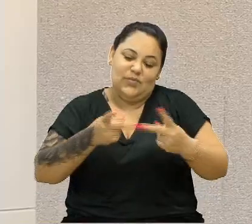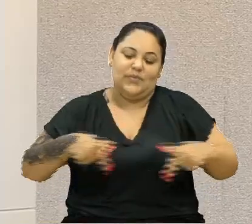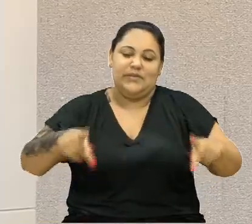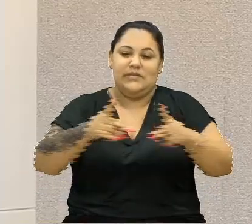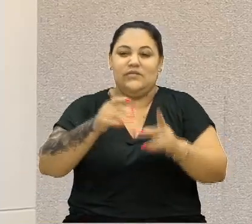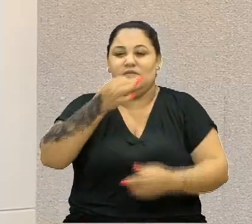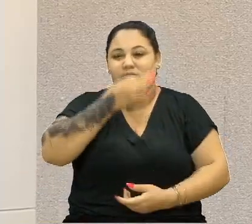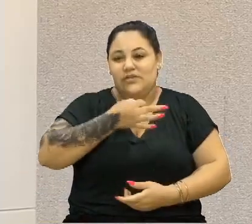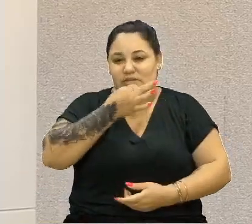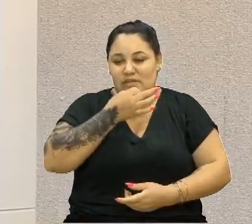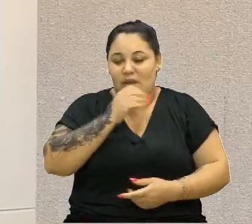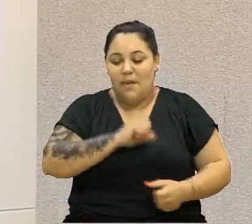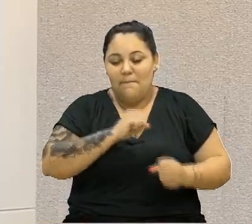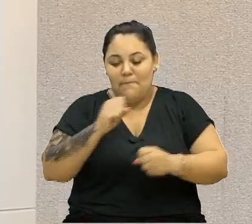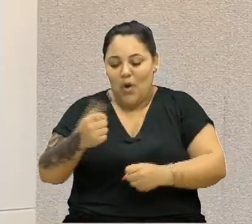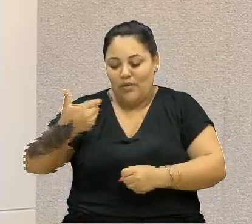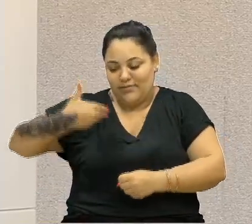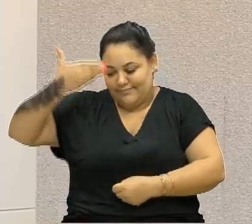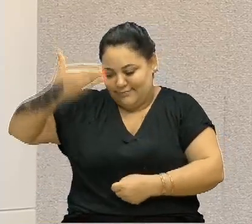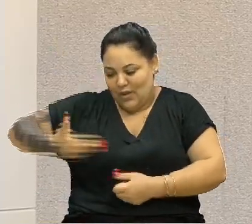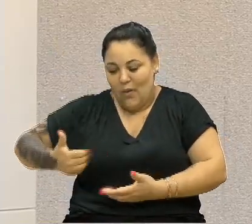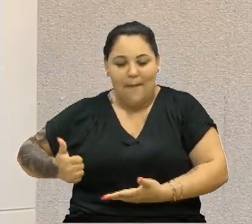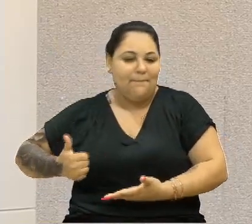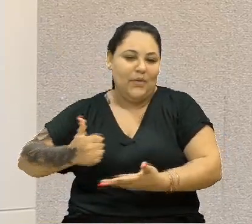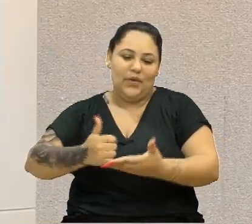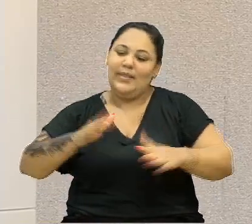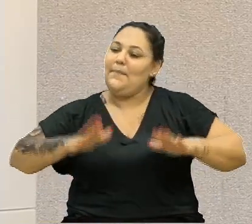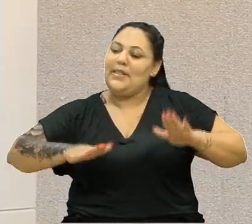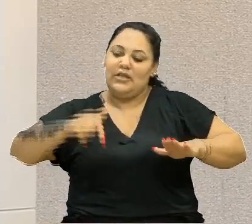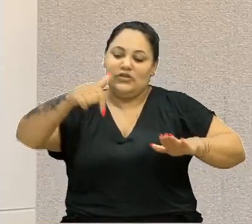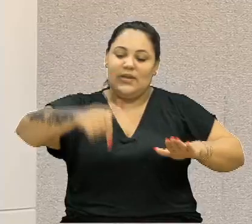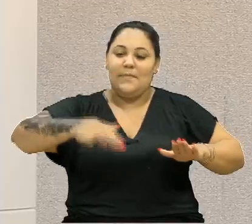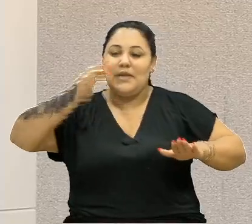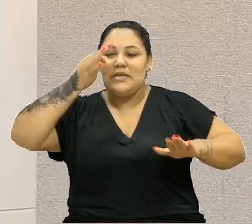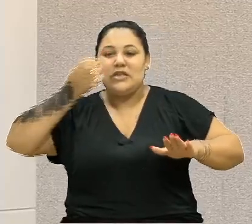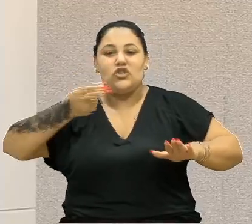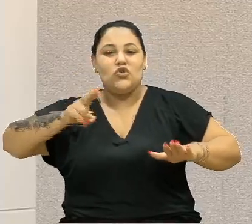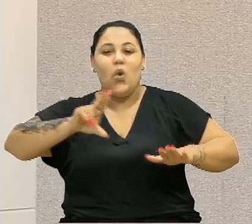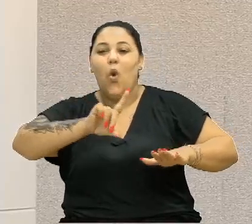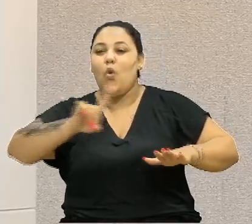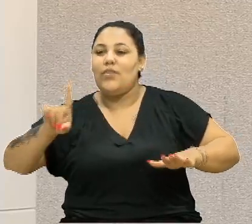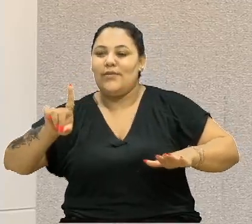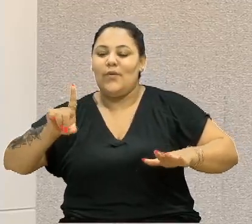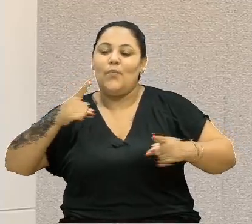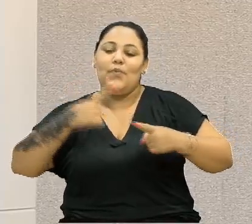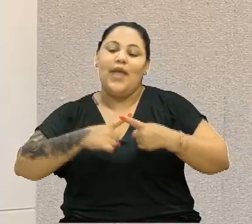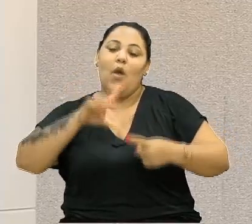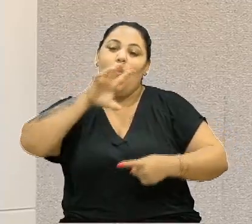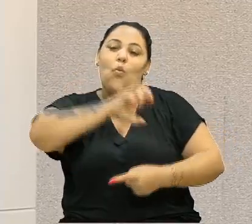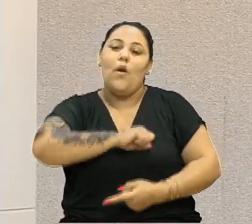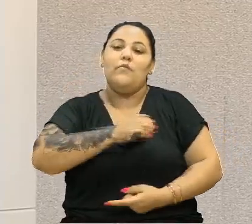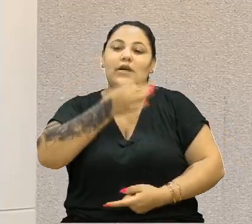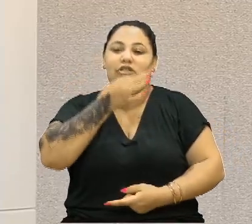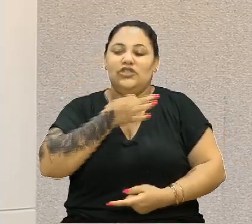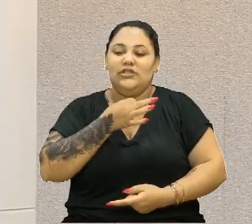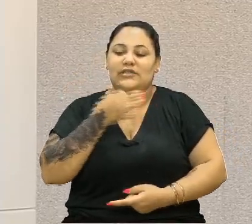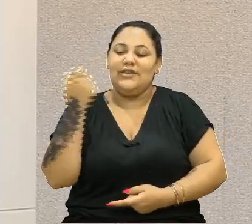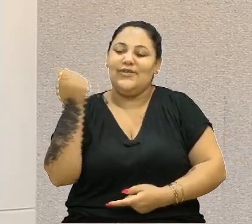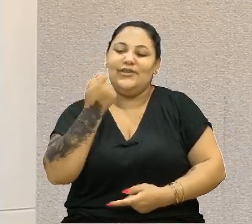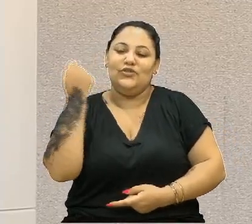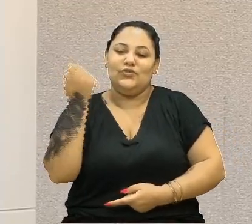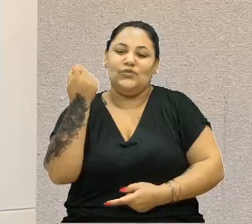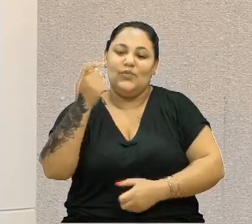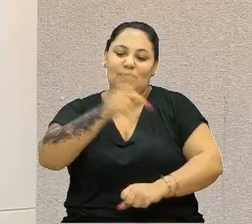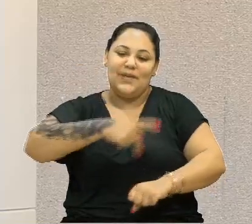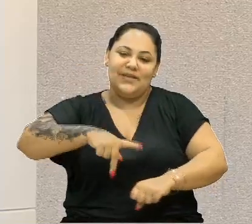Caxias, e podem contar comigo, independente de eu estar aqui ou não, porque amo Caxias, amo o nosso estado, amo o nosso país e